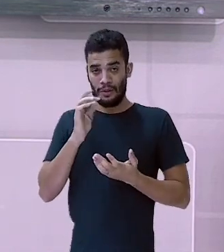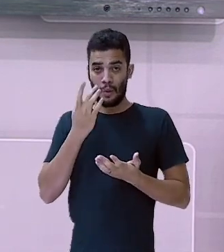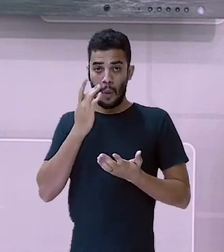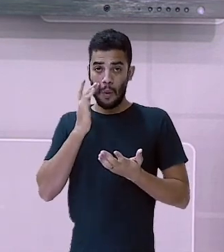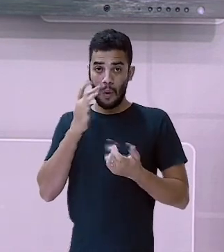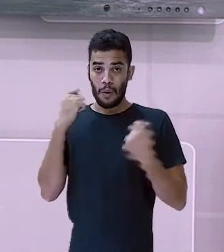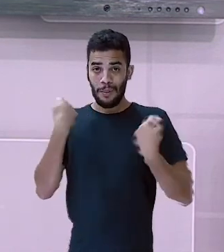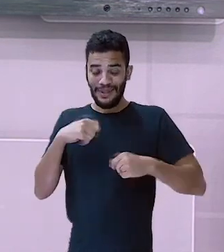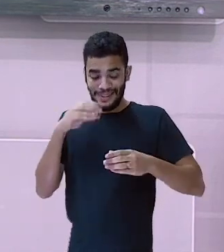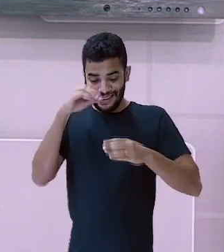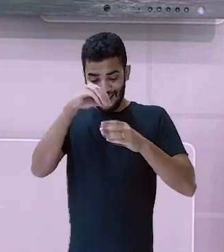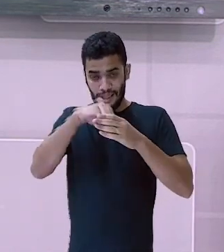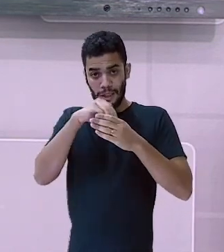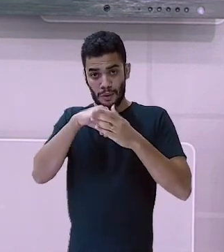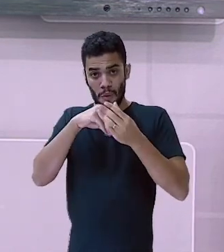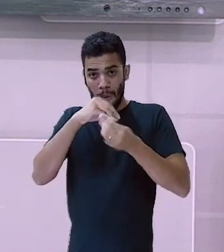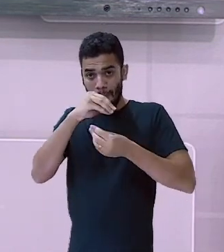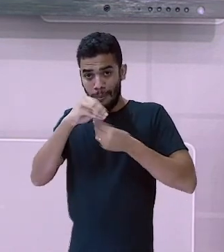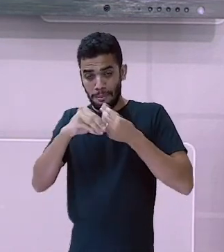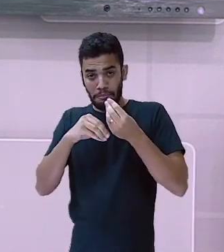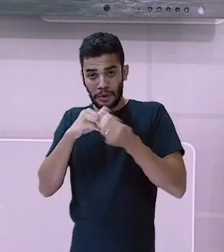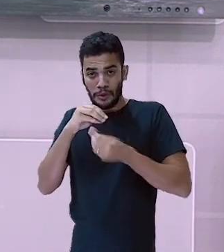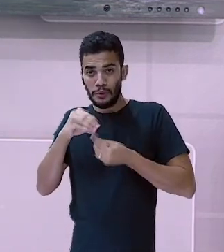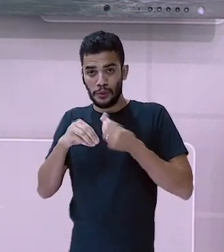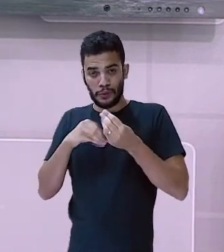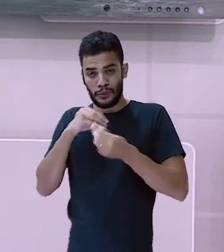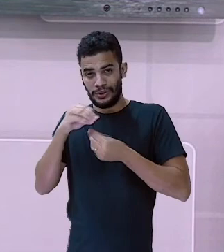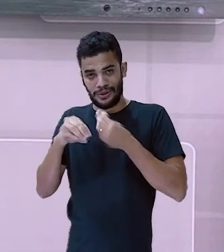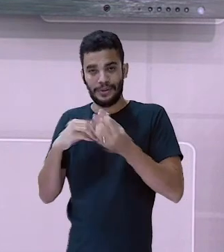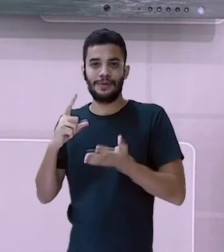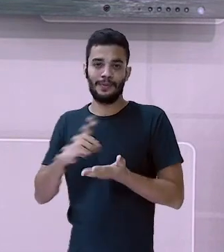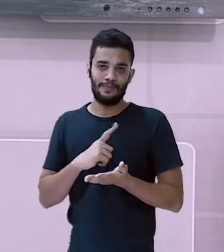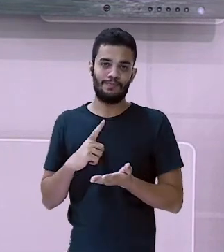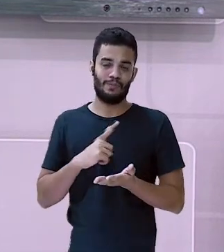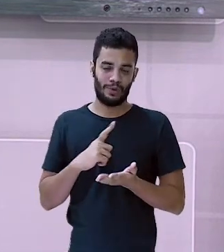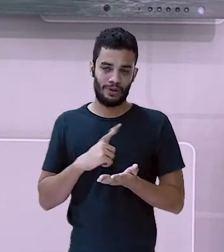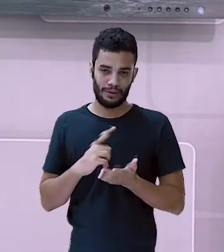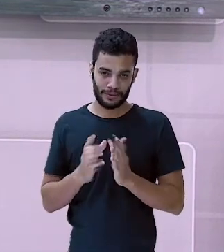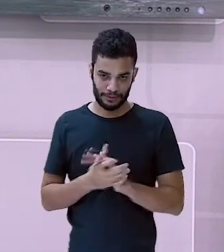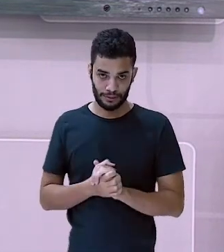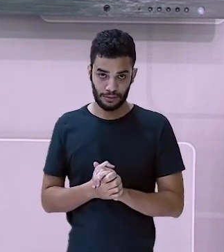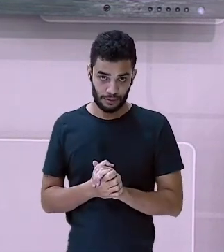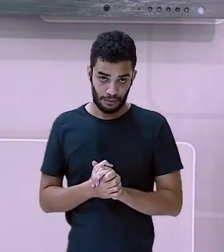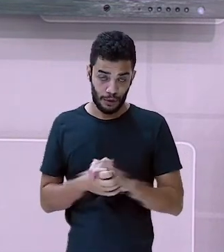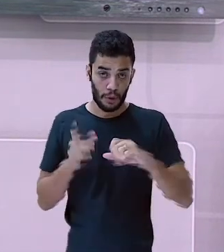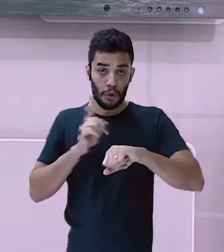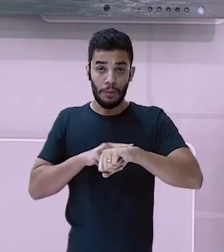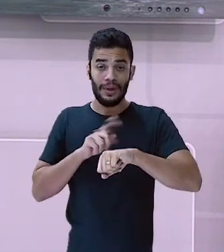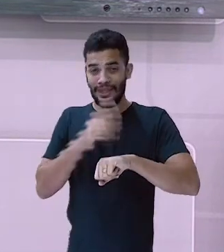a proporção de ouro é maior do que quando eu falo ouro 16, ouro